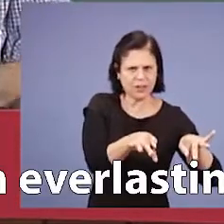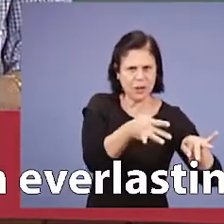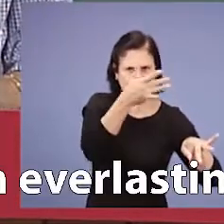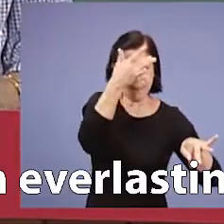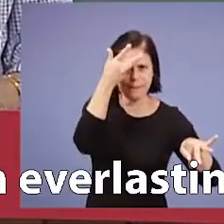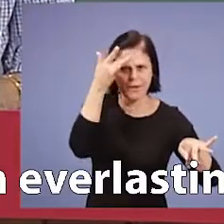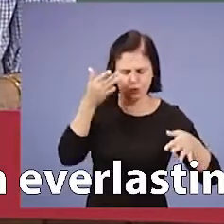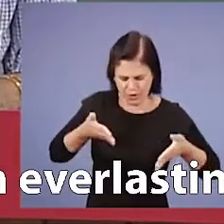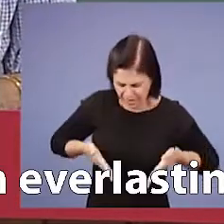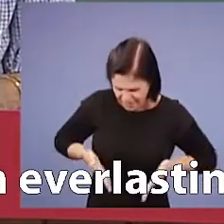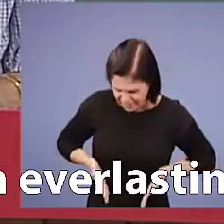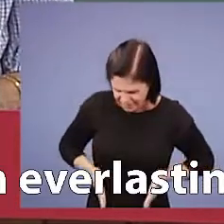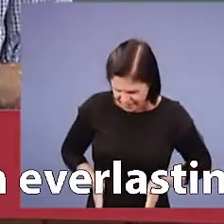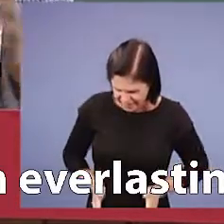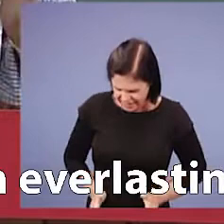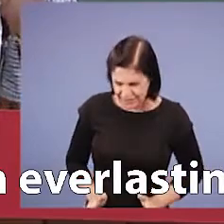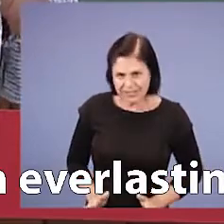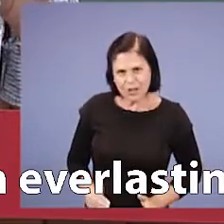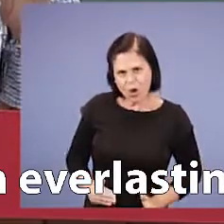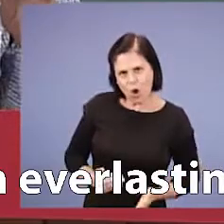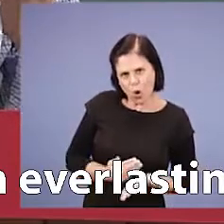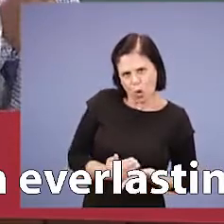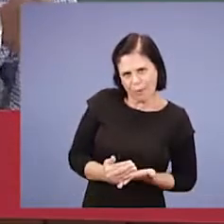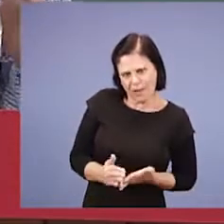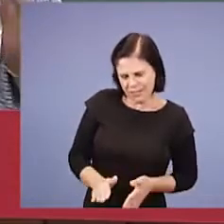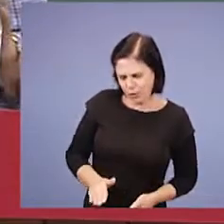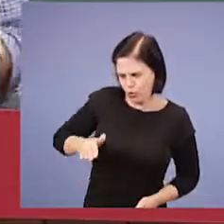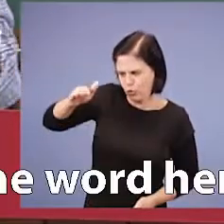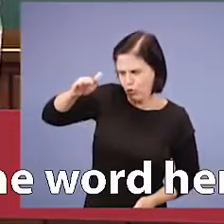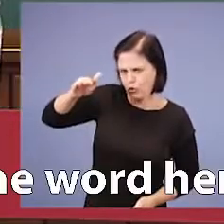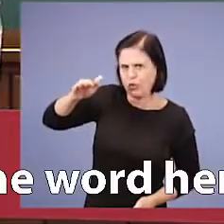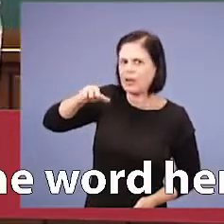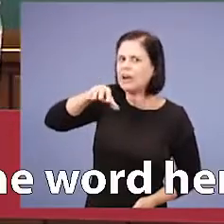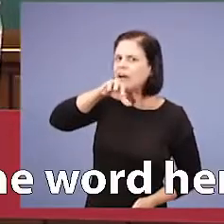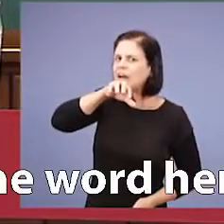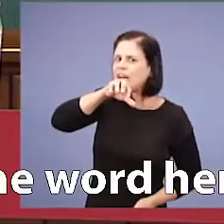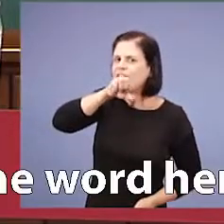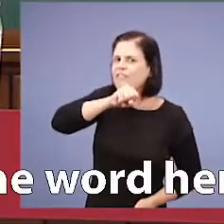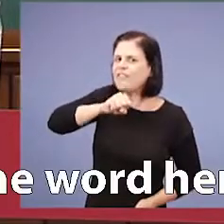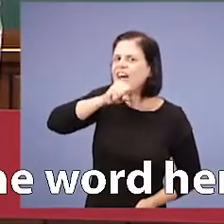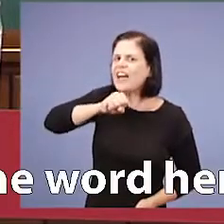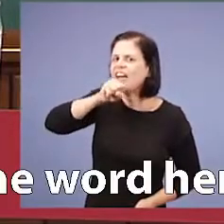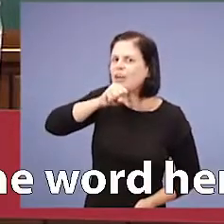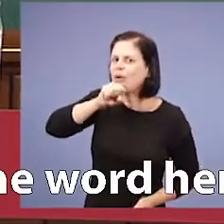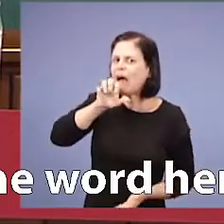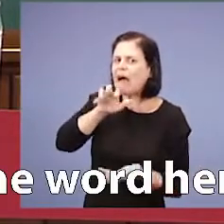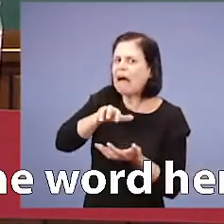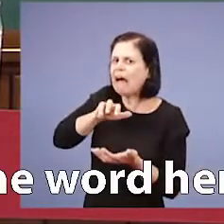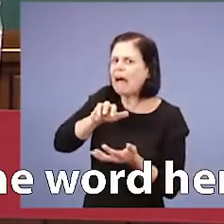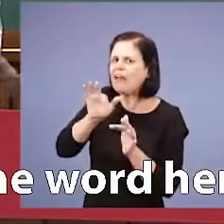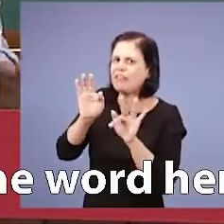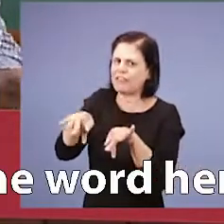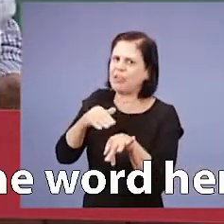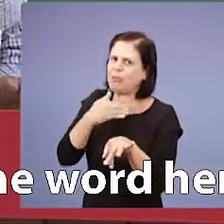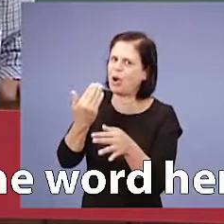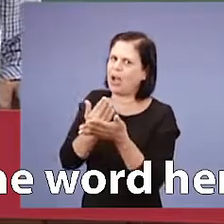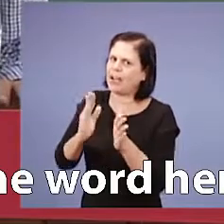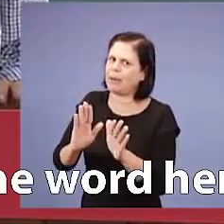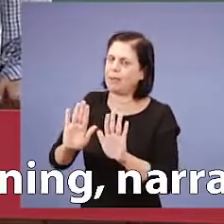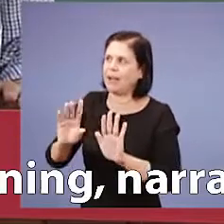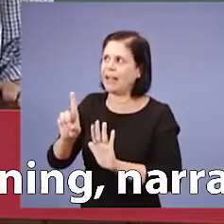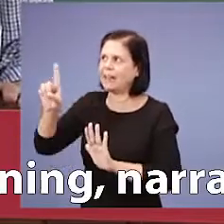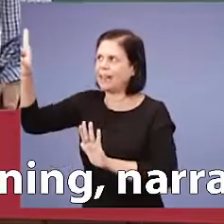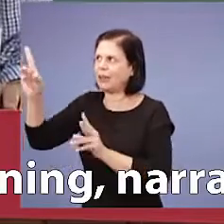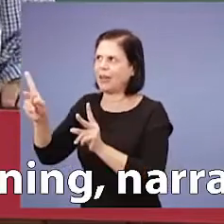a eternidade na eternidade a eternidade tu és deus vamos saber o verbo